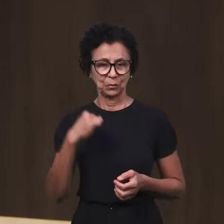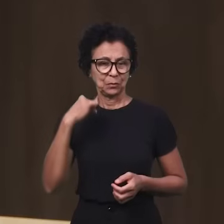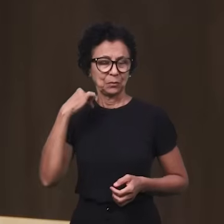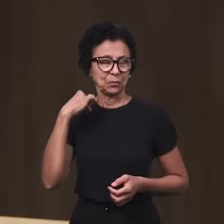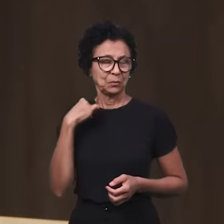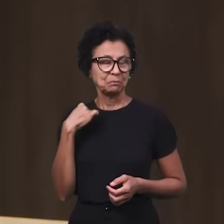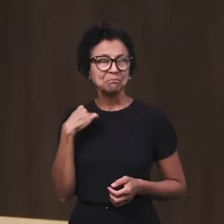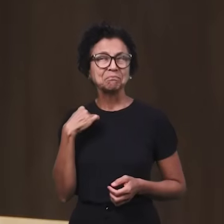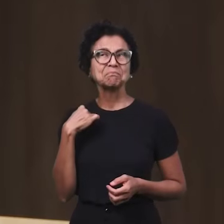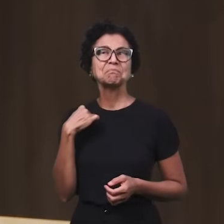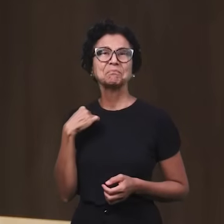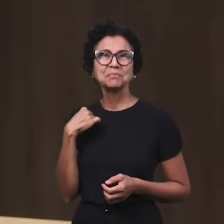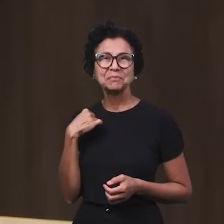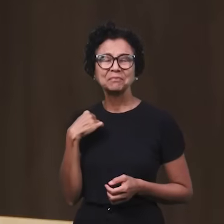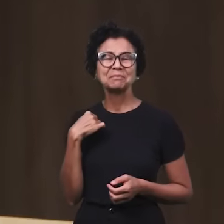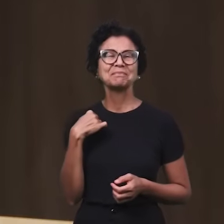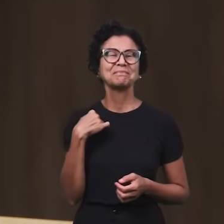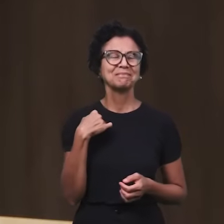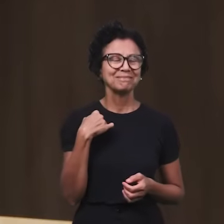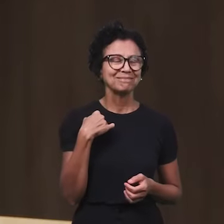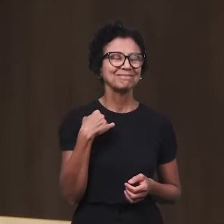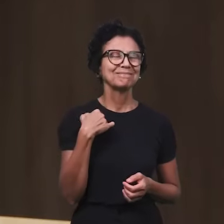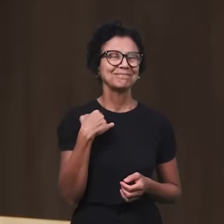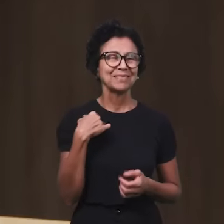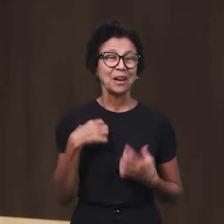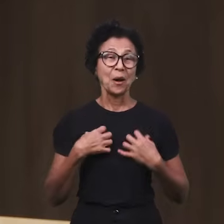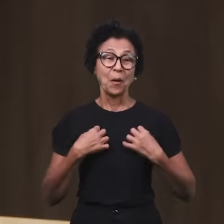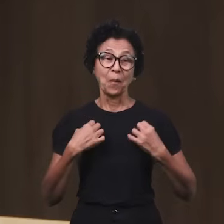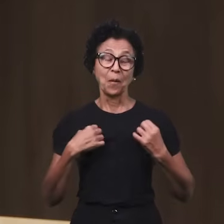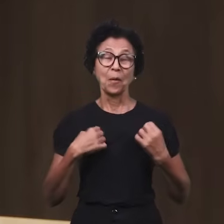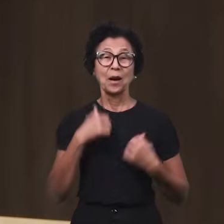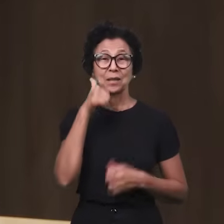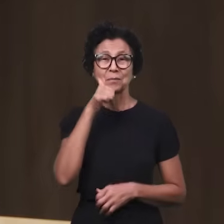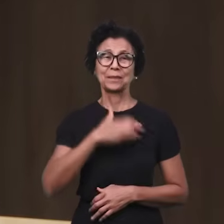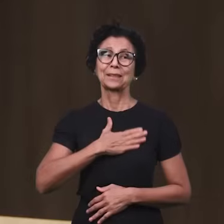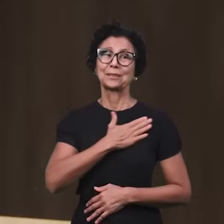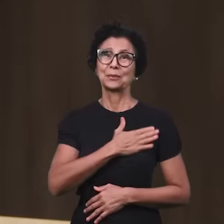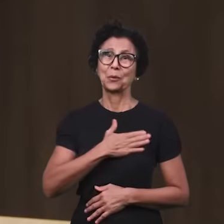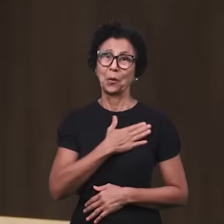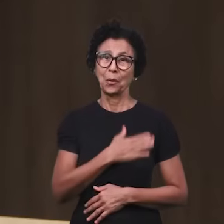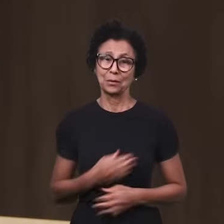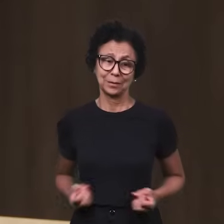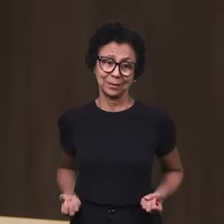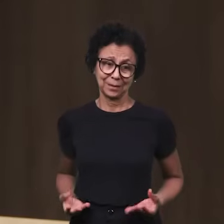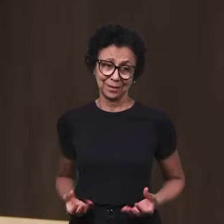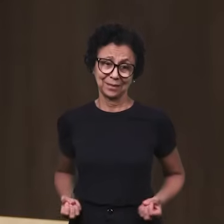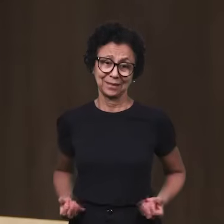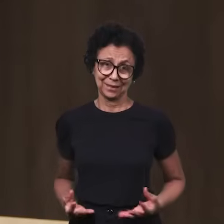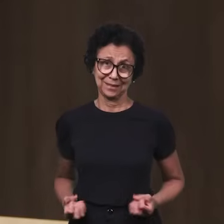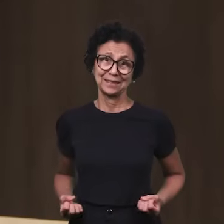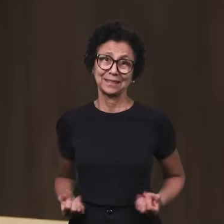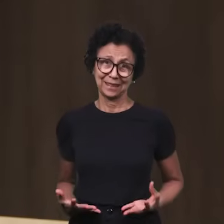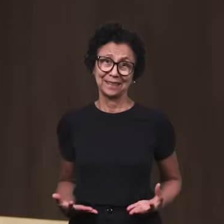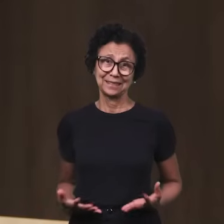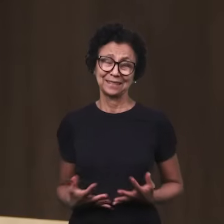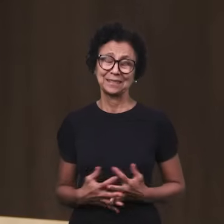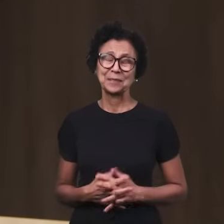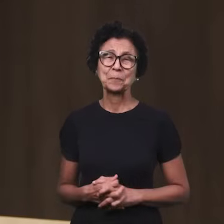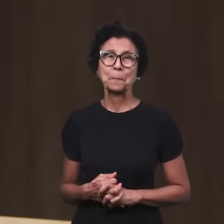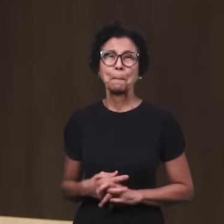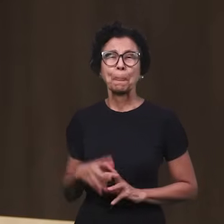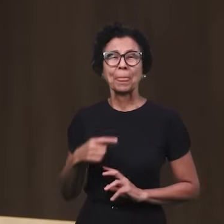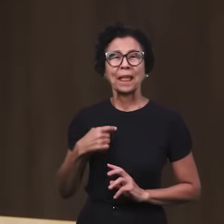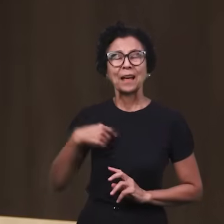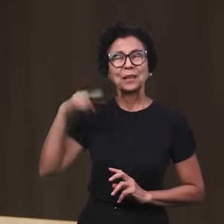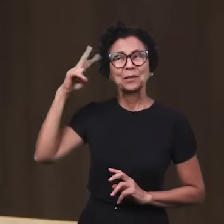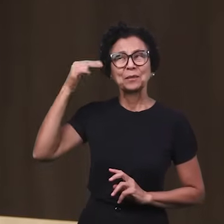e gastam muito, né? Cabelos, adornos, vestimentas. Eu fiquei lembrando do episódio de Eva, quando nós falamos